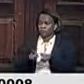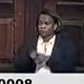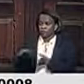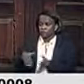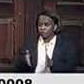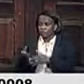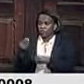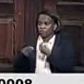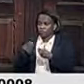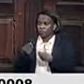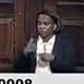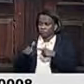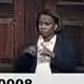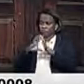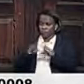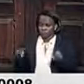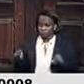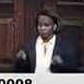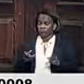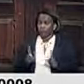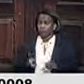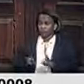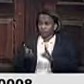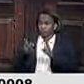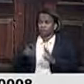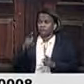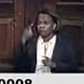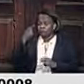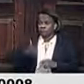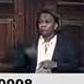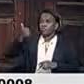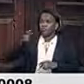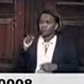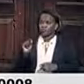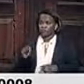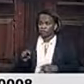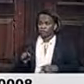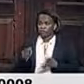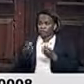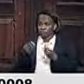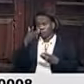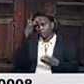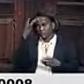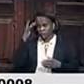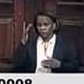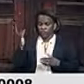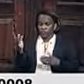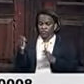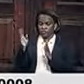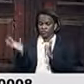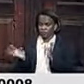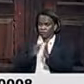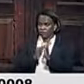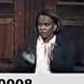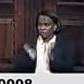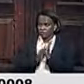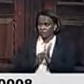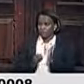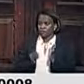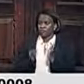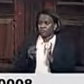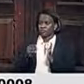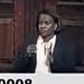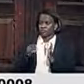de recuperação, sendo que o ideal seria, já que muitas das emendas, ou quase todas agora